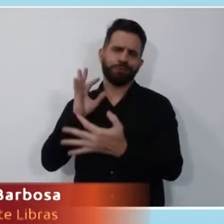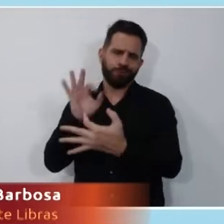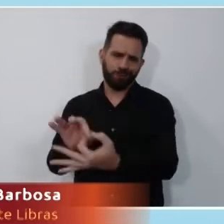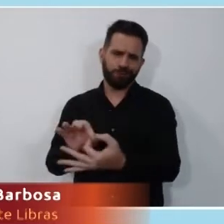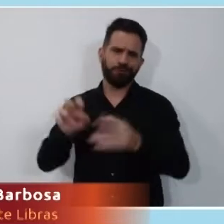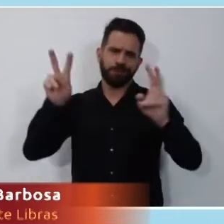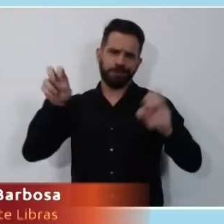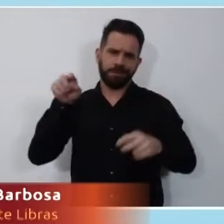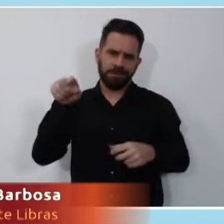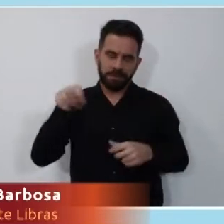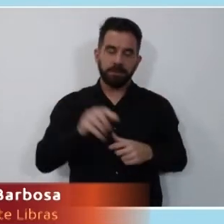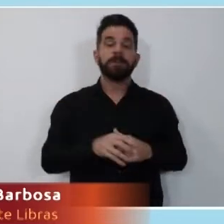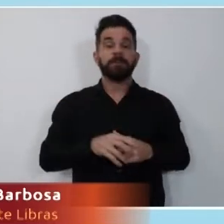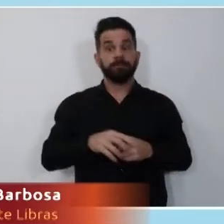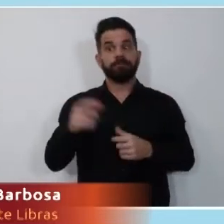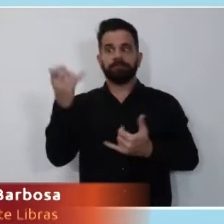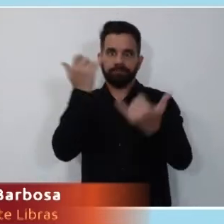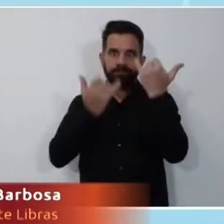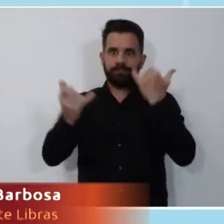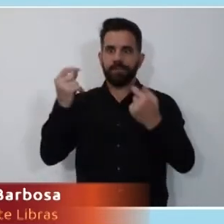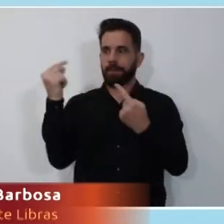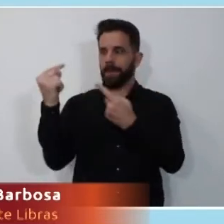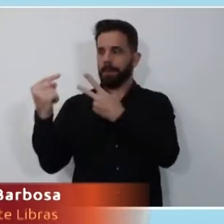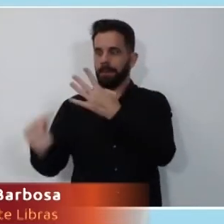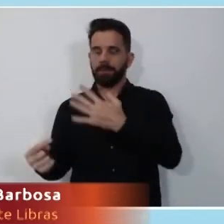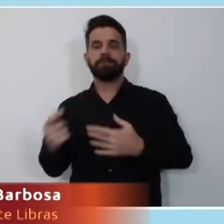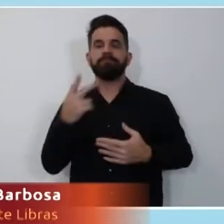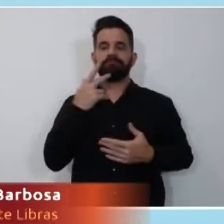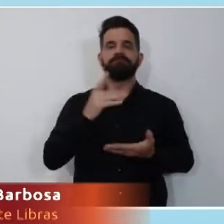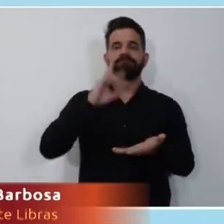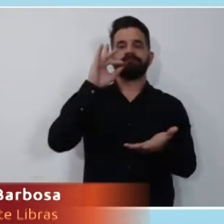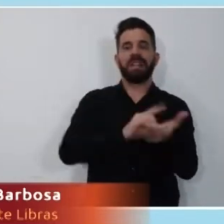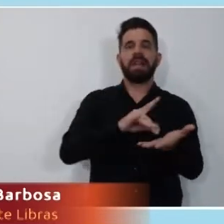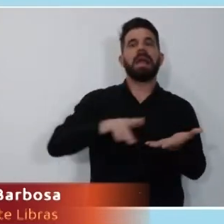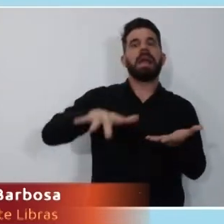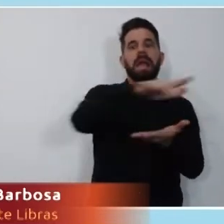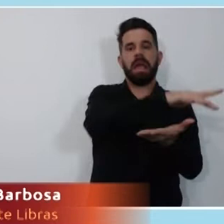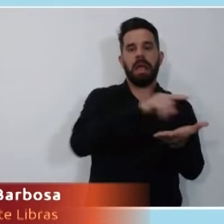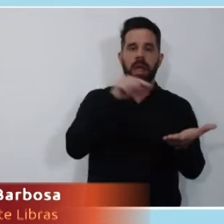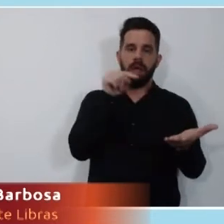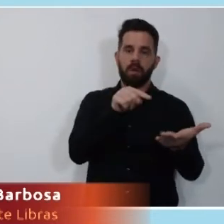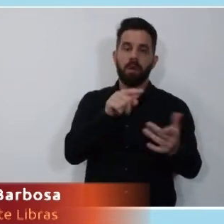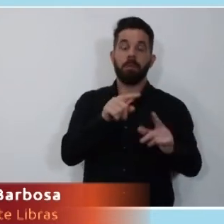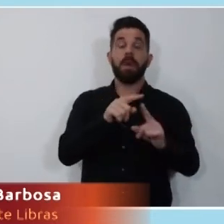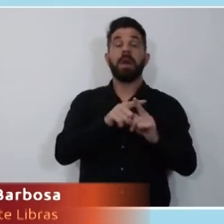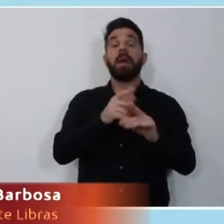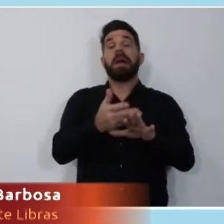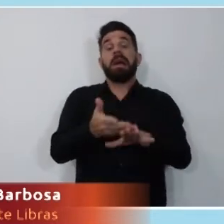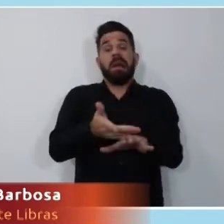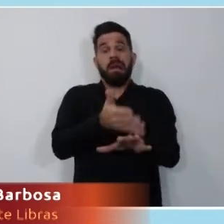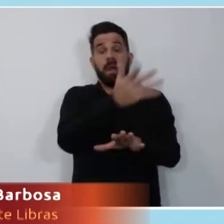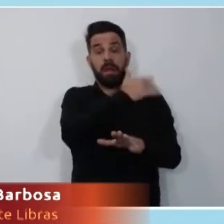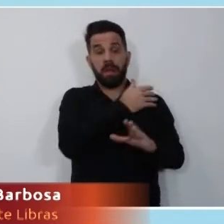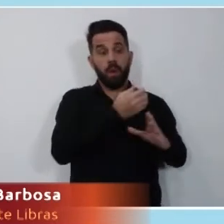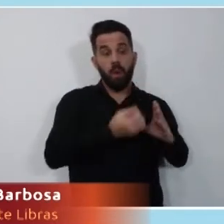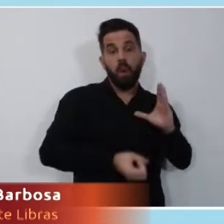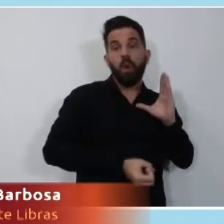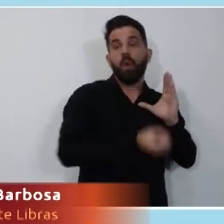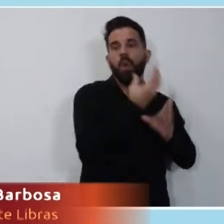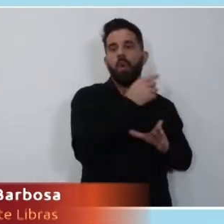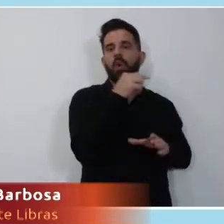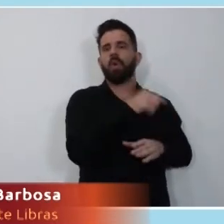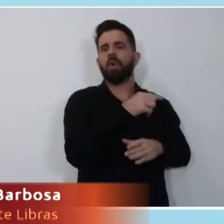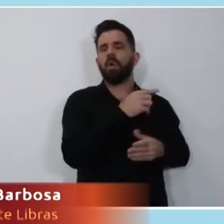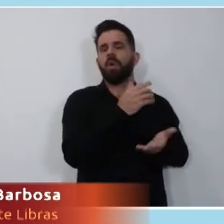e, de fato, o quadro que ele desenha é real. A origem desse quadro precisa ser compreendida, no entanto, para que a gente